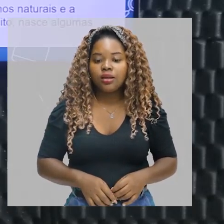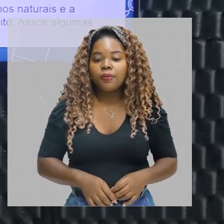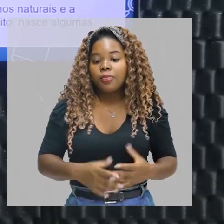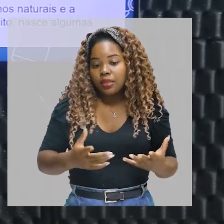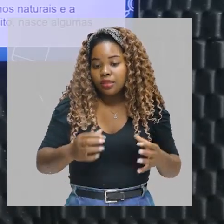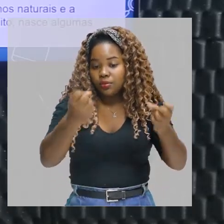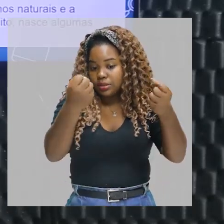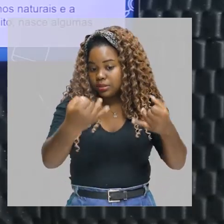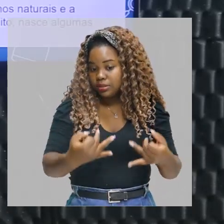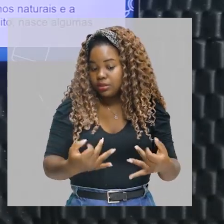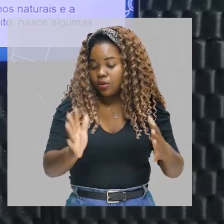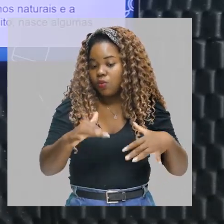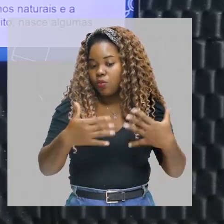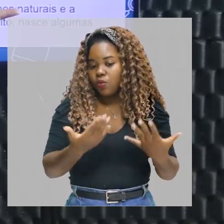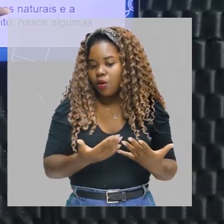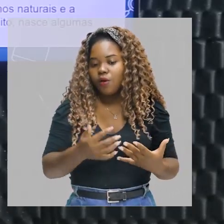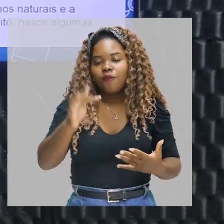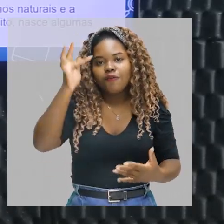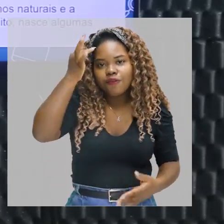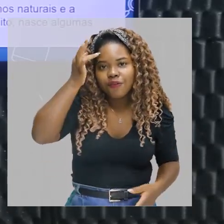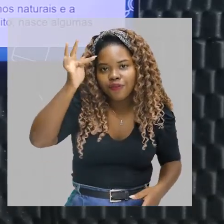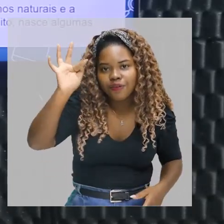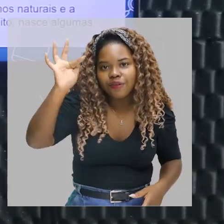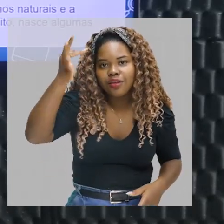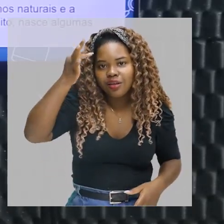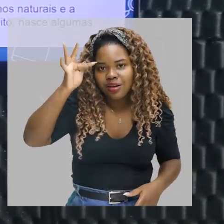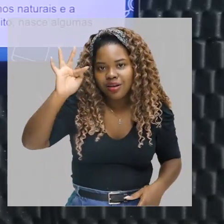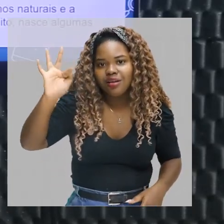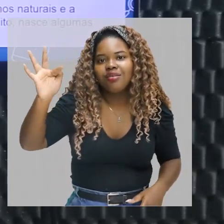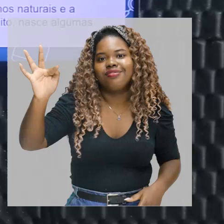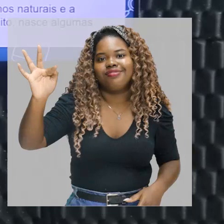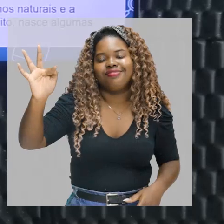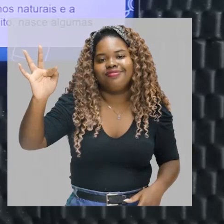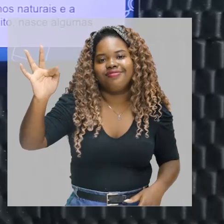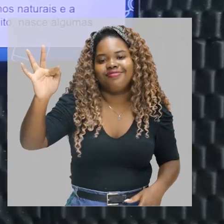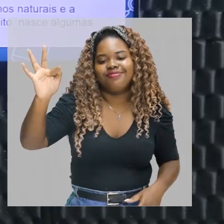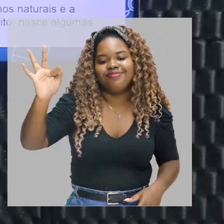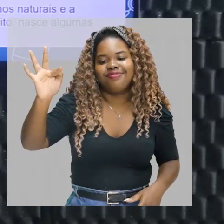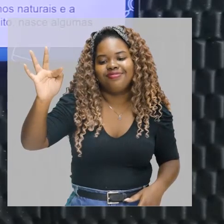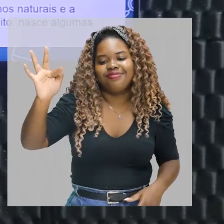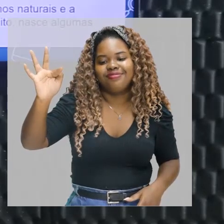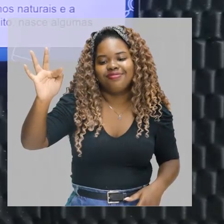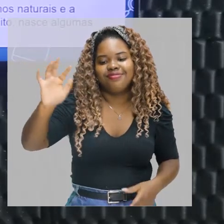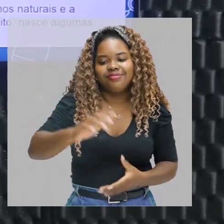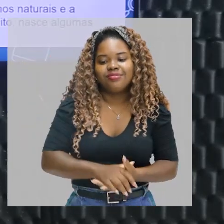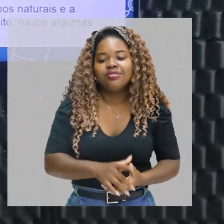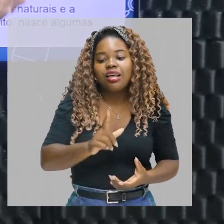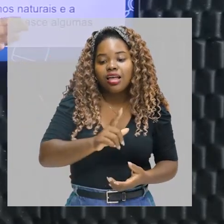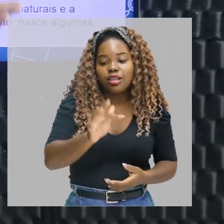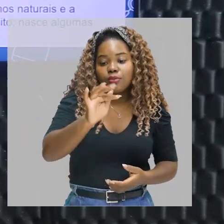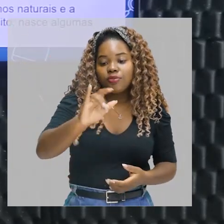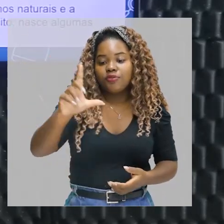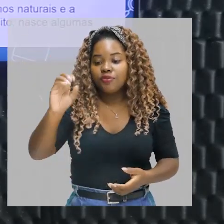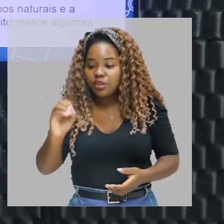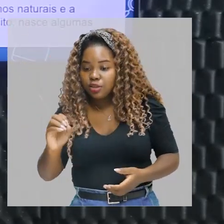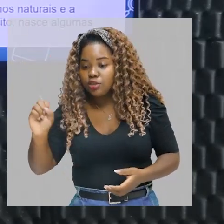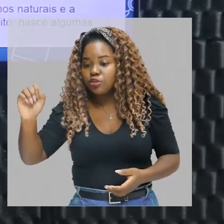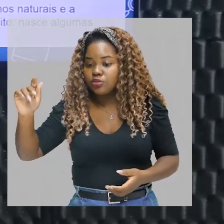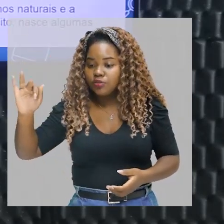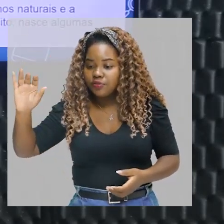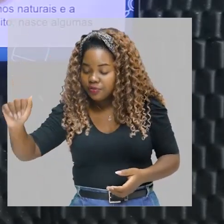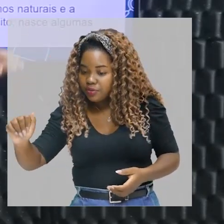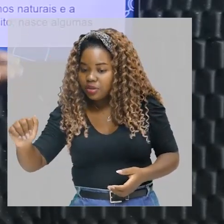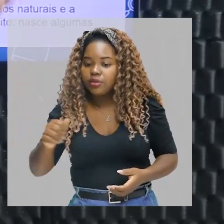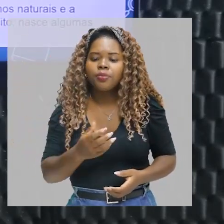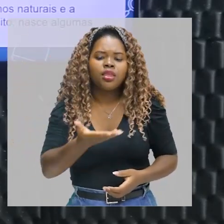essas explicações lógicas de filosofia. Certo? A palavra filosofia, fazendo etimologia, nós temos filo e sofia, né? Então,